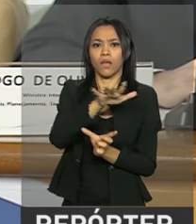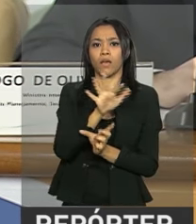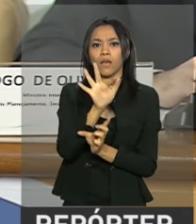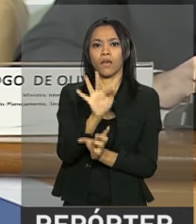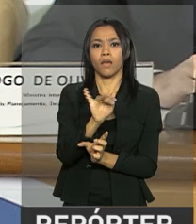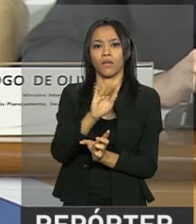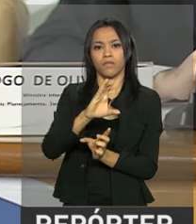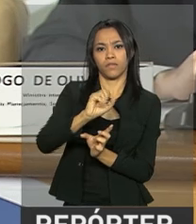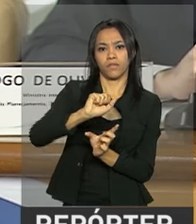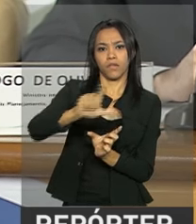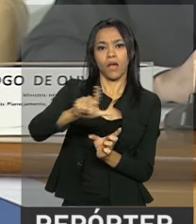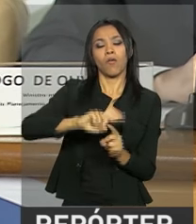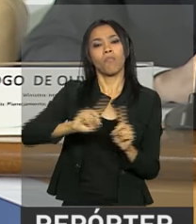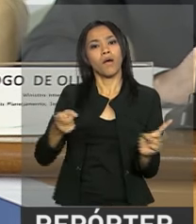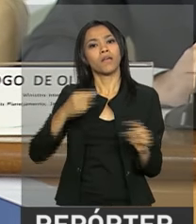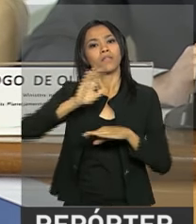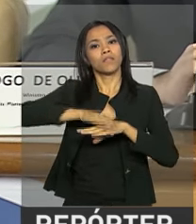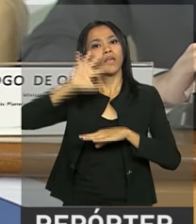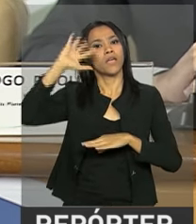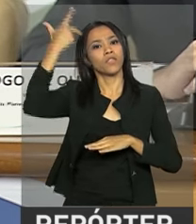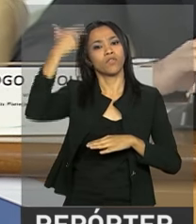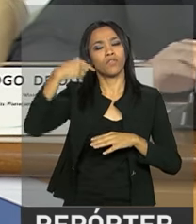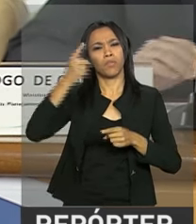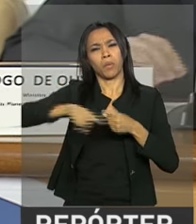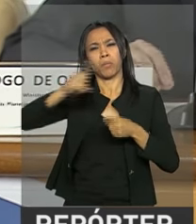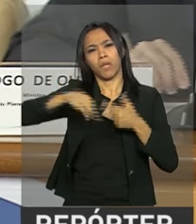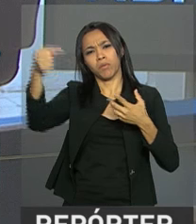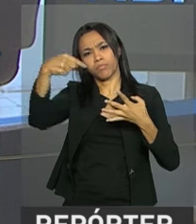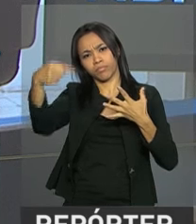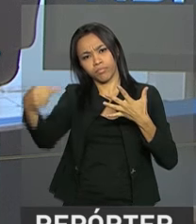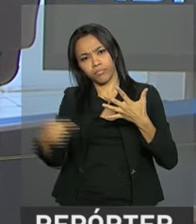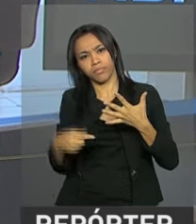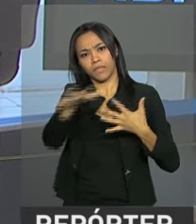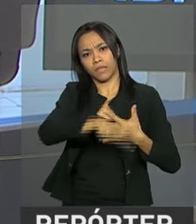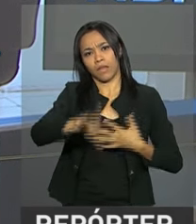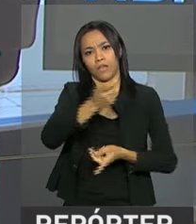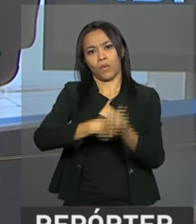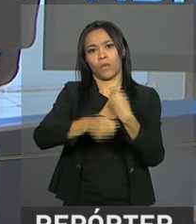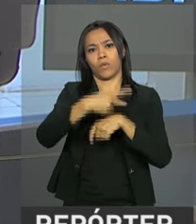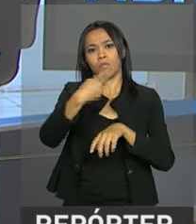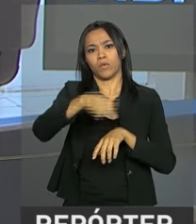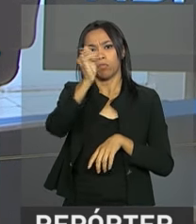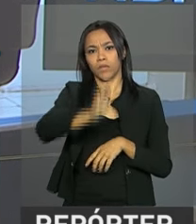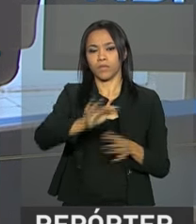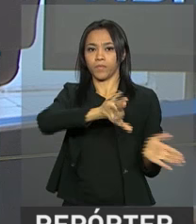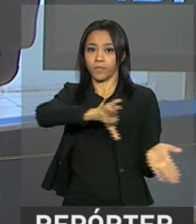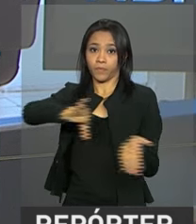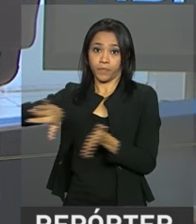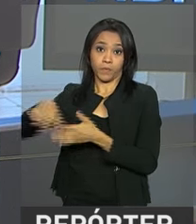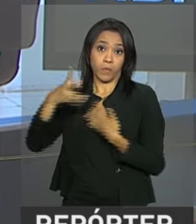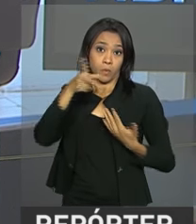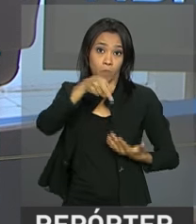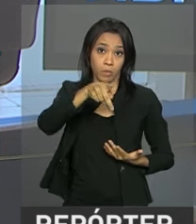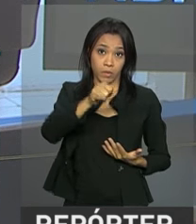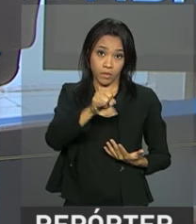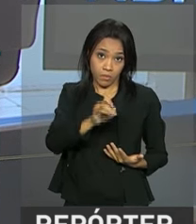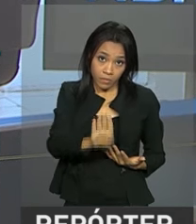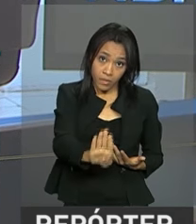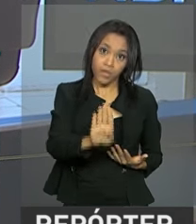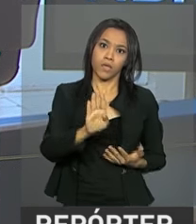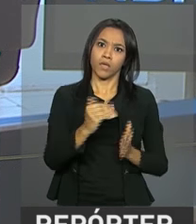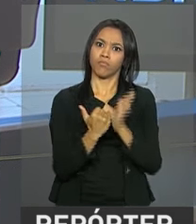a solução dos principais problemas que afligem a economia brasileira. E o Produto Interno Bruto do agronegócio cresceu nos